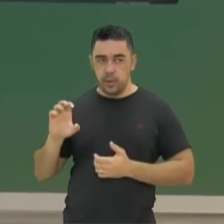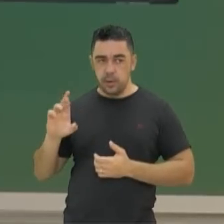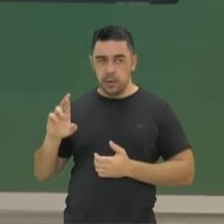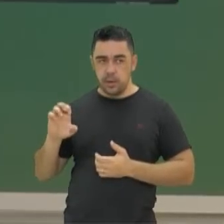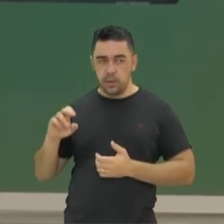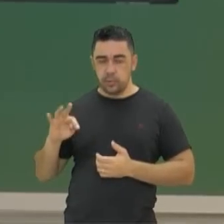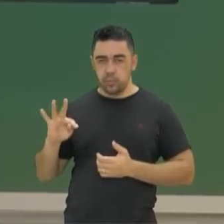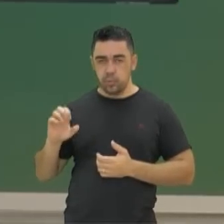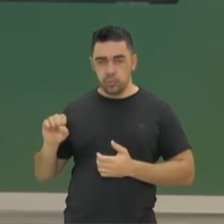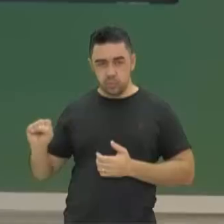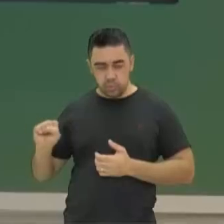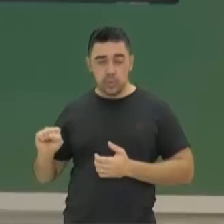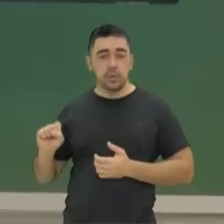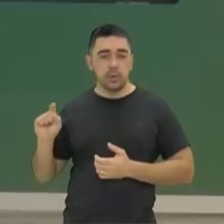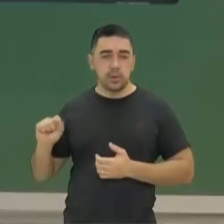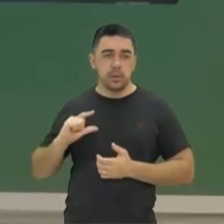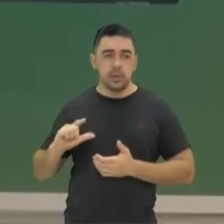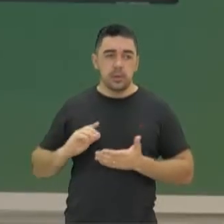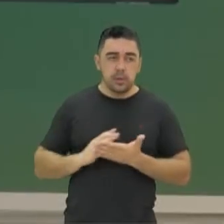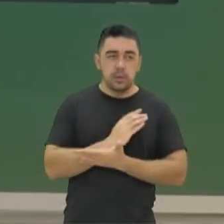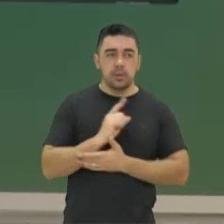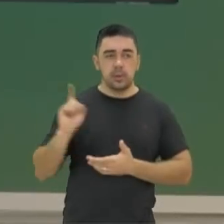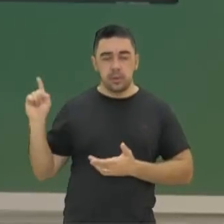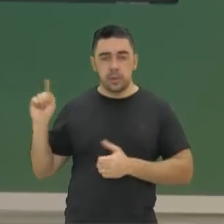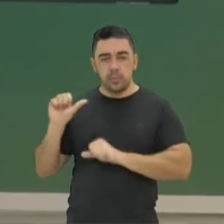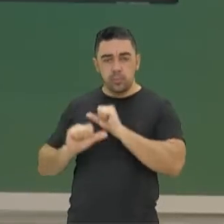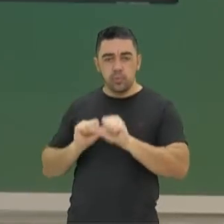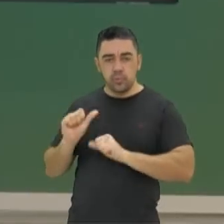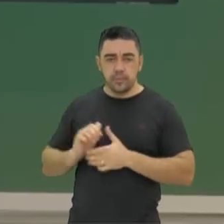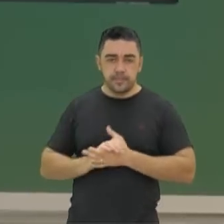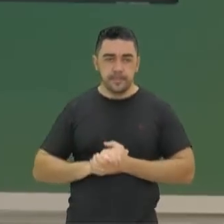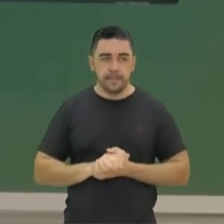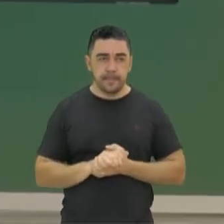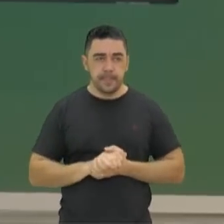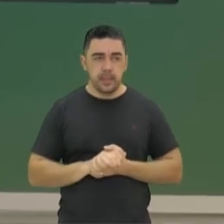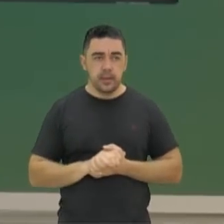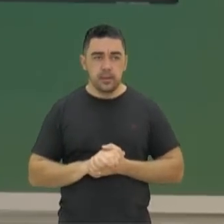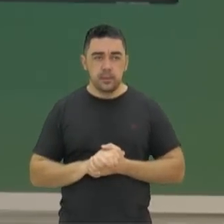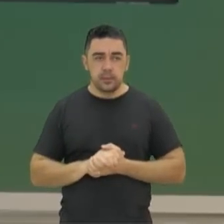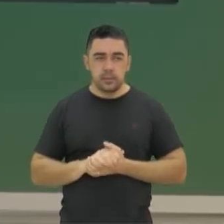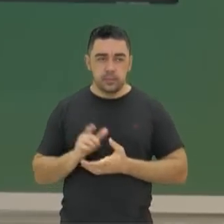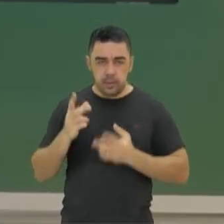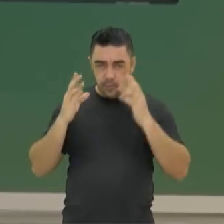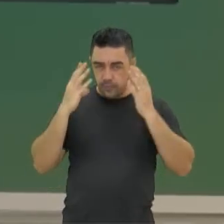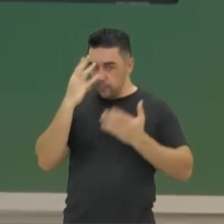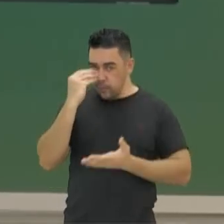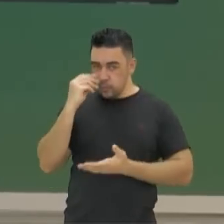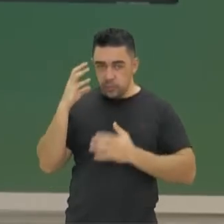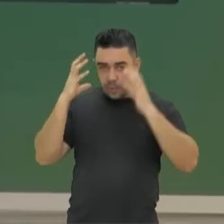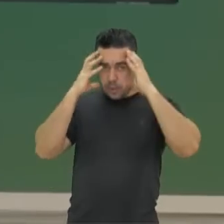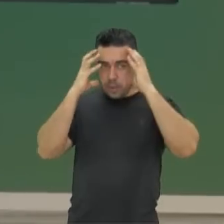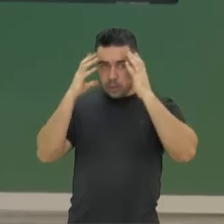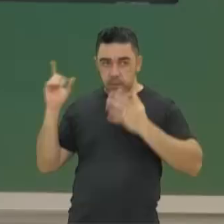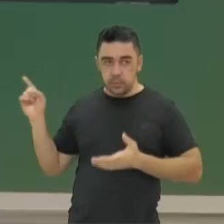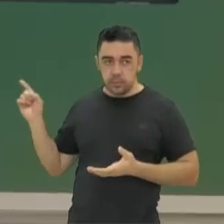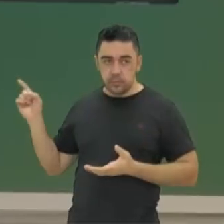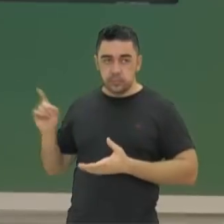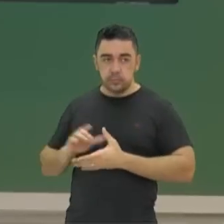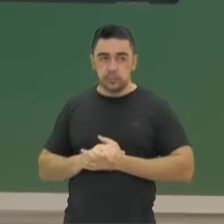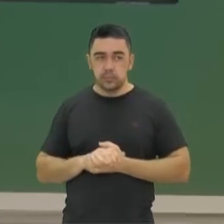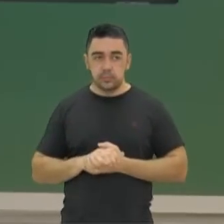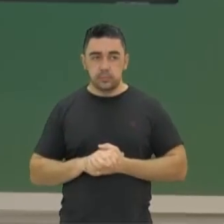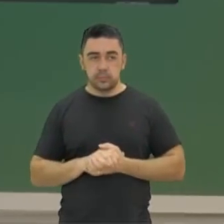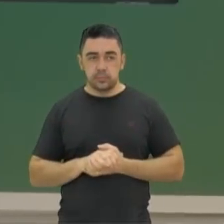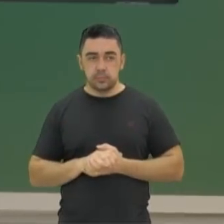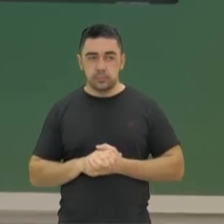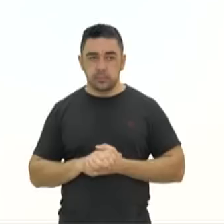erectus, e acabou extinguindo essa aqui, que é o Homo habilis, tá? Tá ali a foto do crânio também para vocês verem, né? Vocês estão vendo, inclusive, que essas